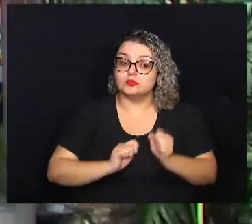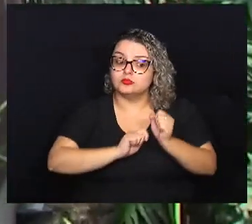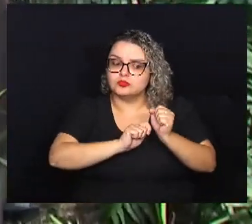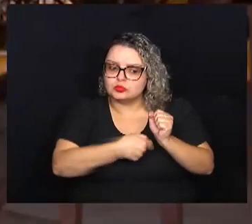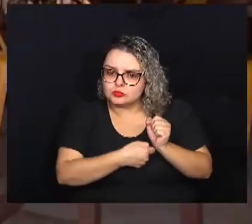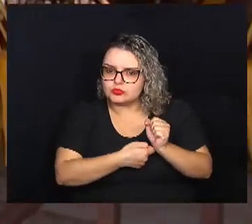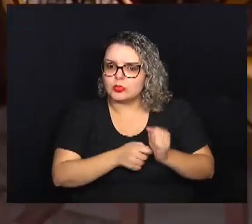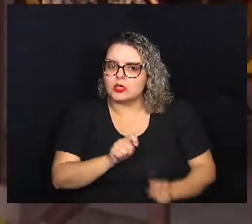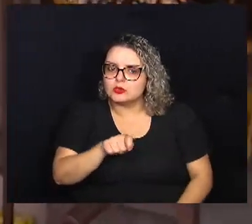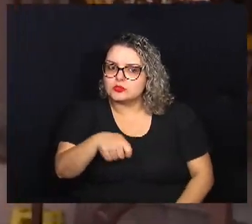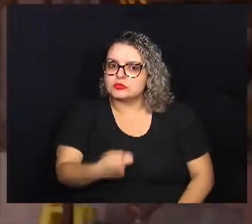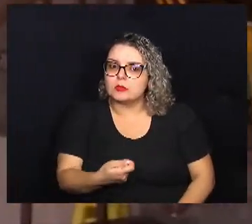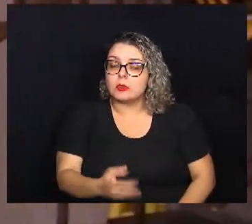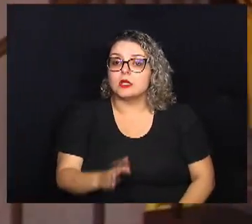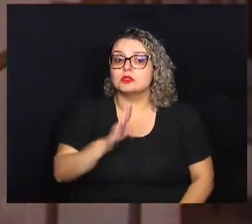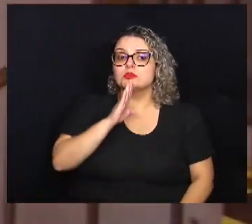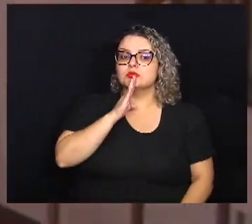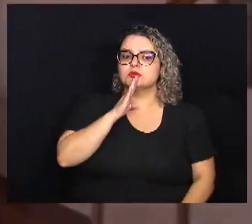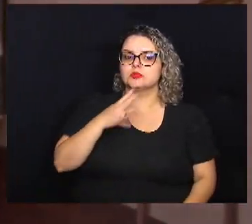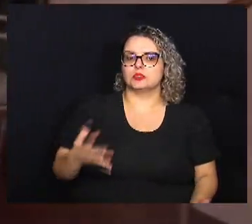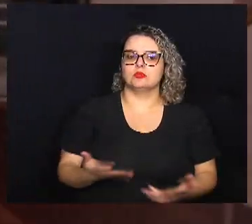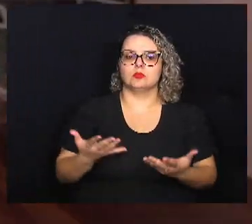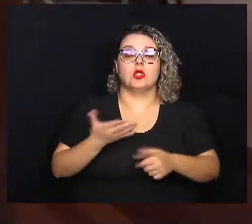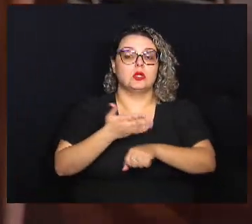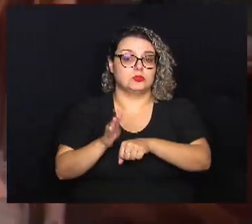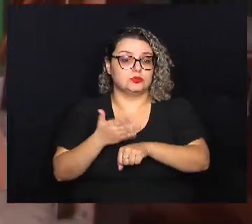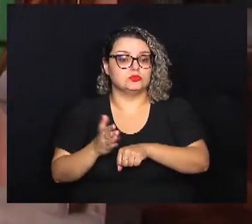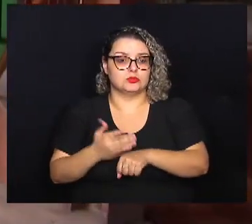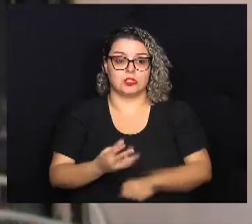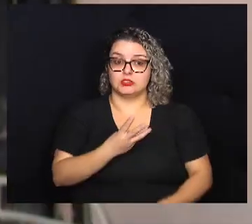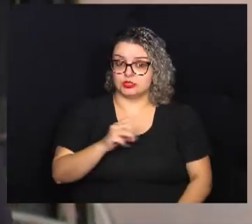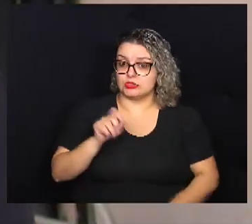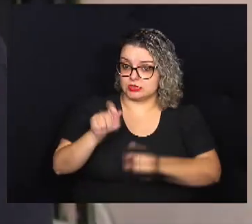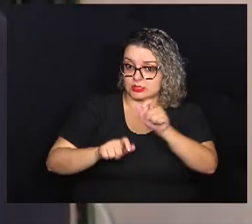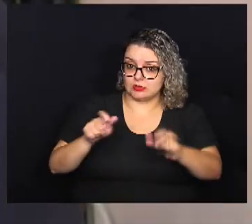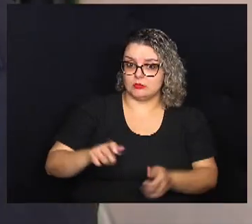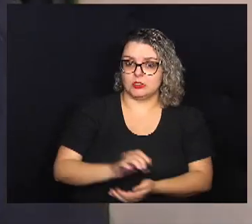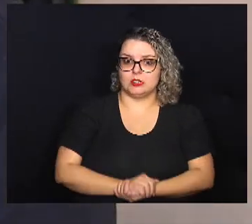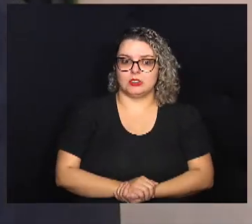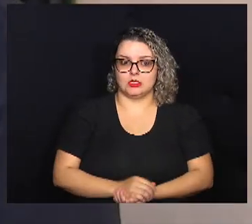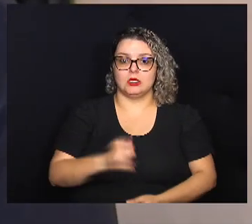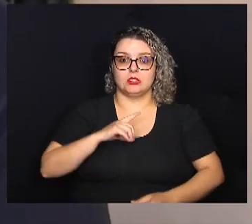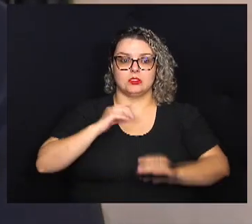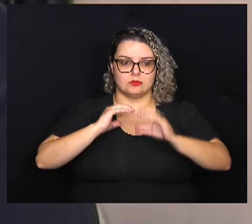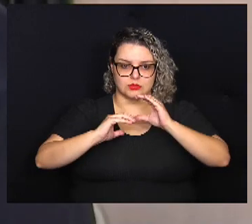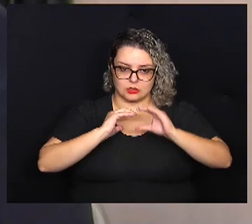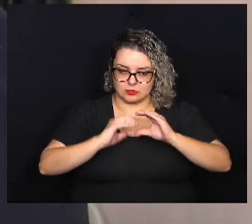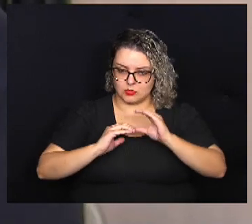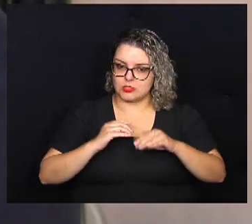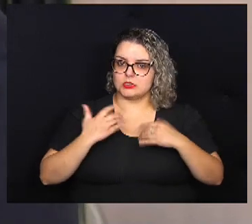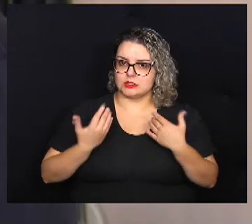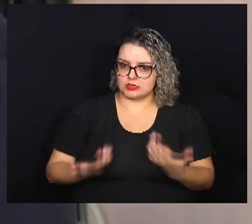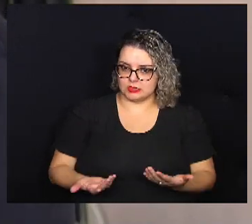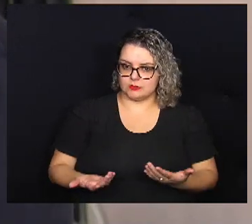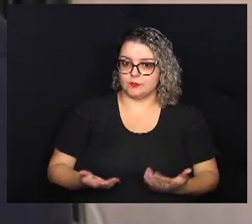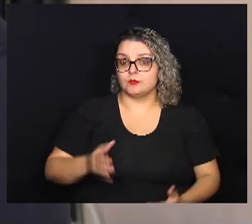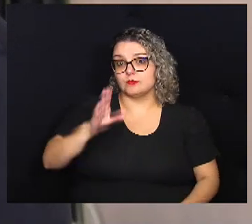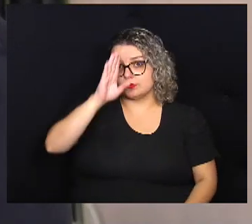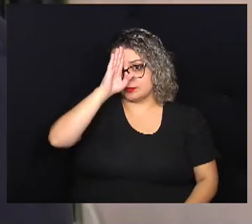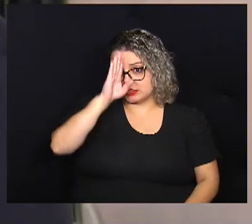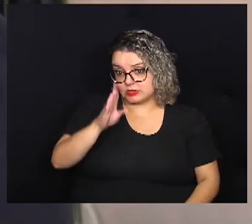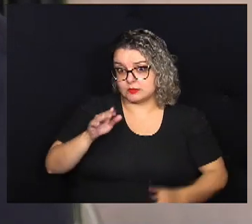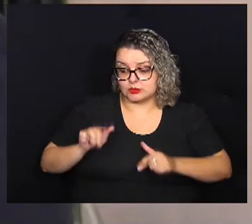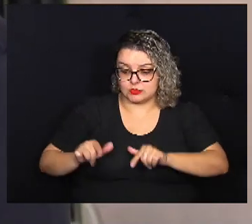seja sigilosa e promoveu o treinamento de 30 pessoas. Temos comunicação, principalmente nos